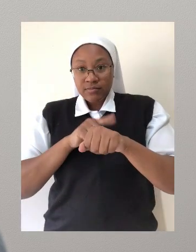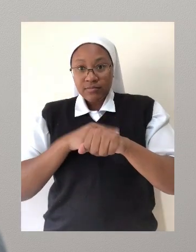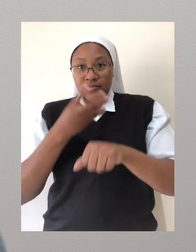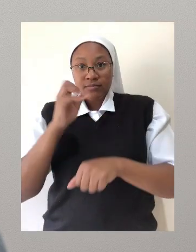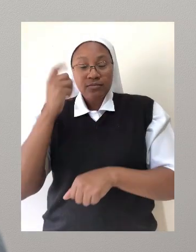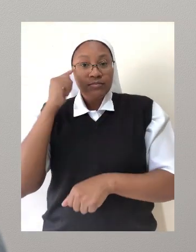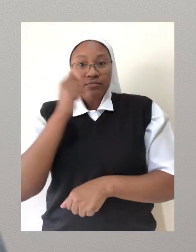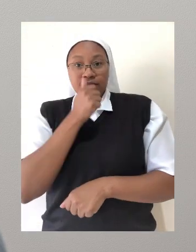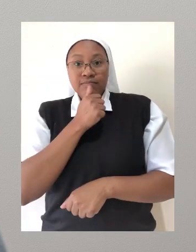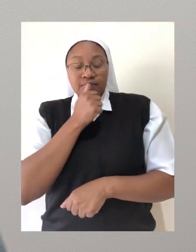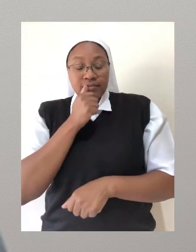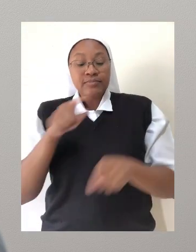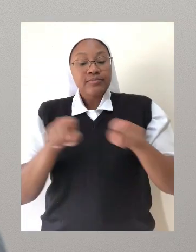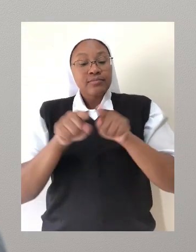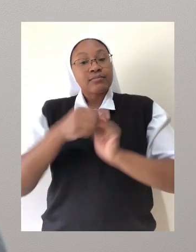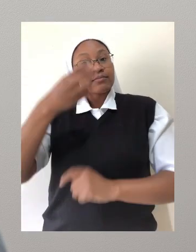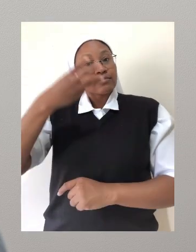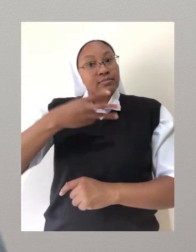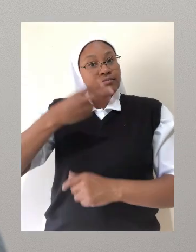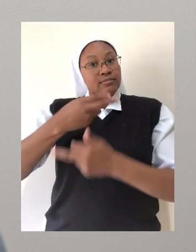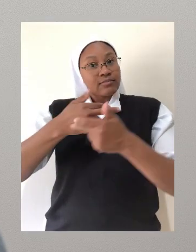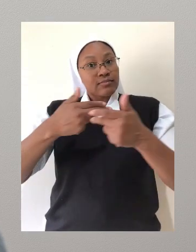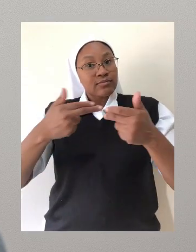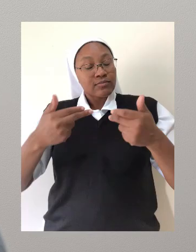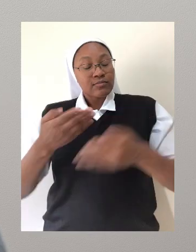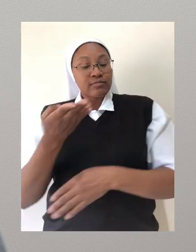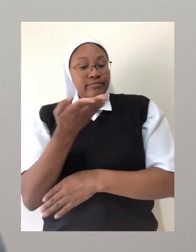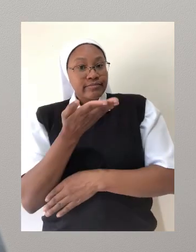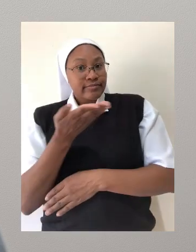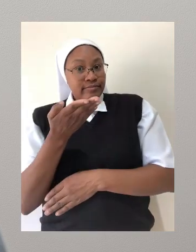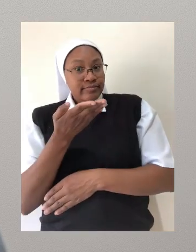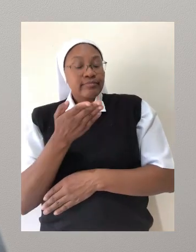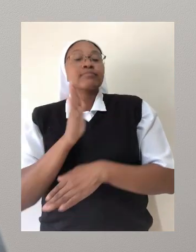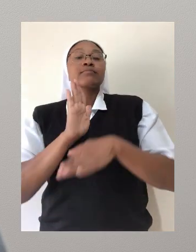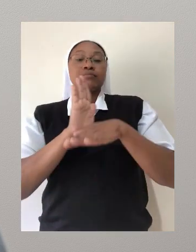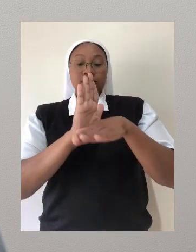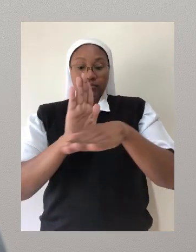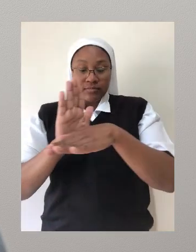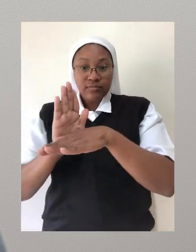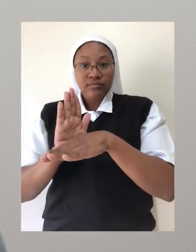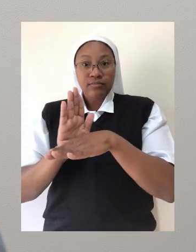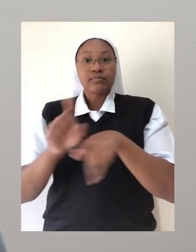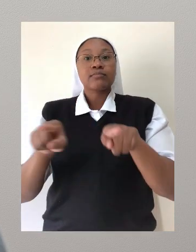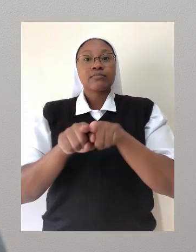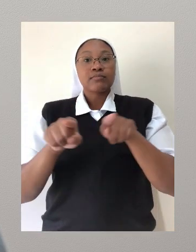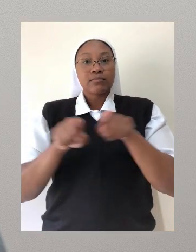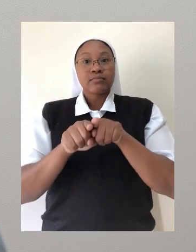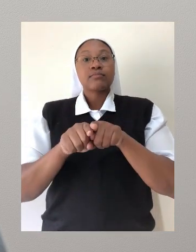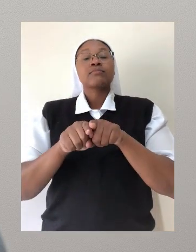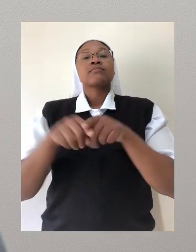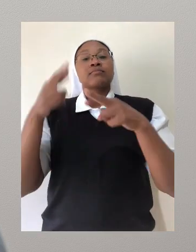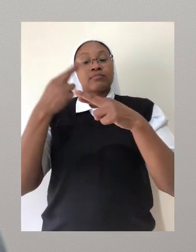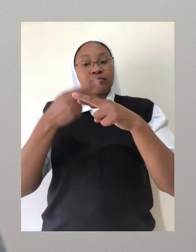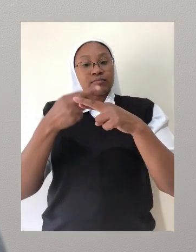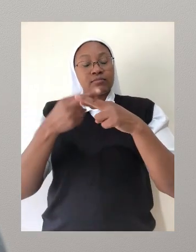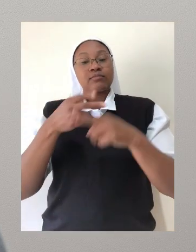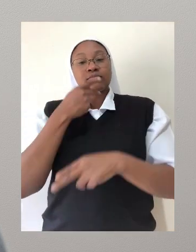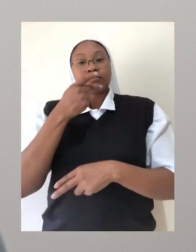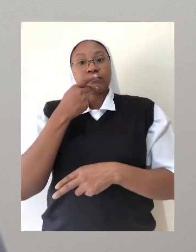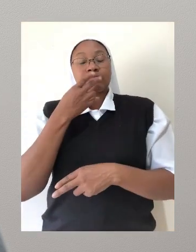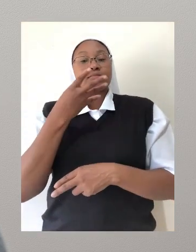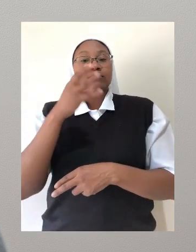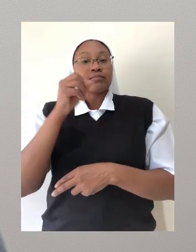nesse tempo. Então, e terceiro ponto, a esmola. Como diz o Vaticano II,